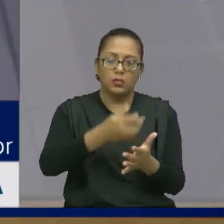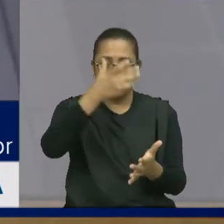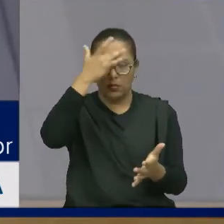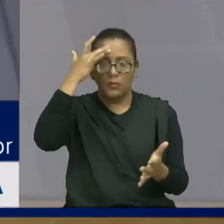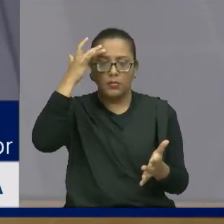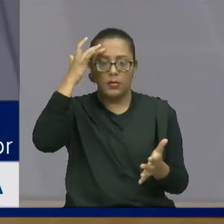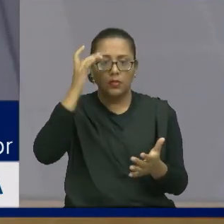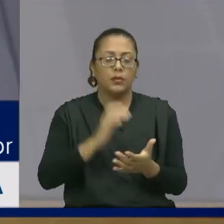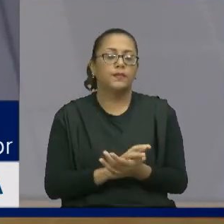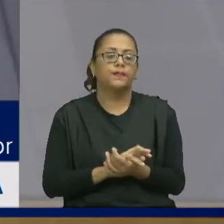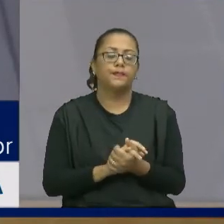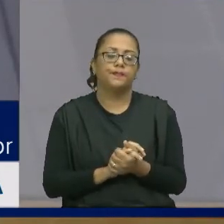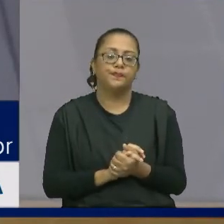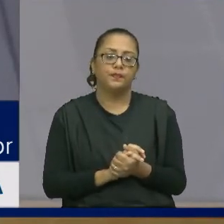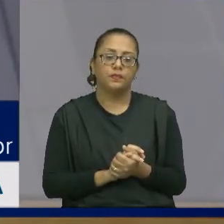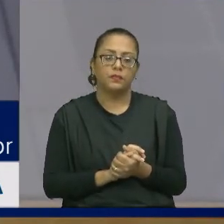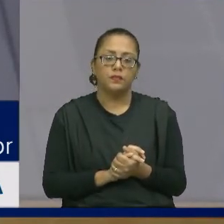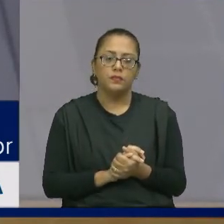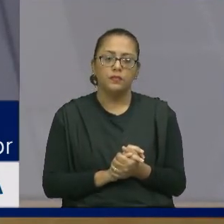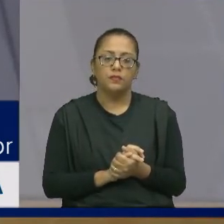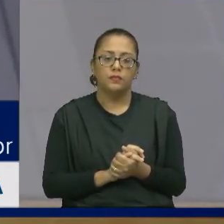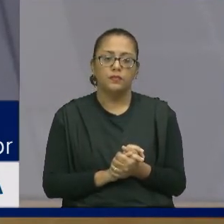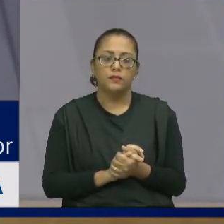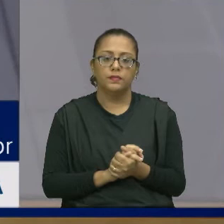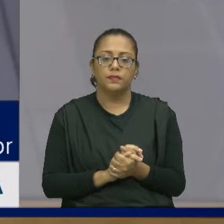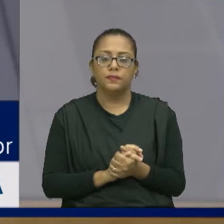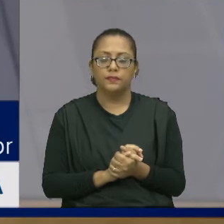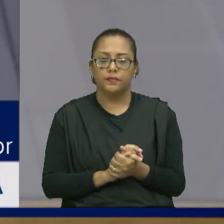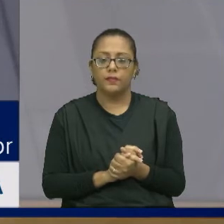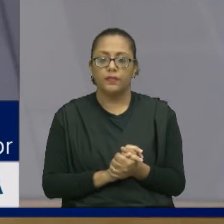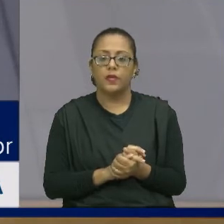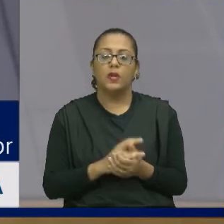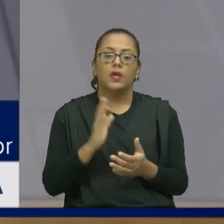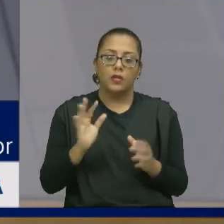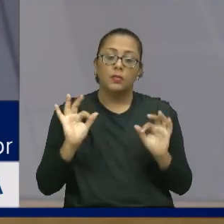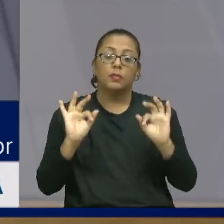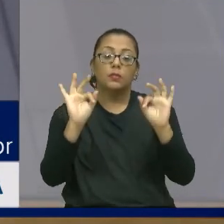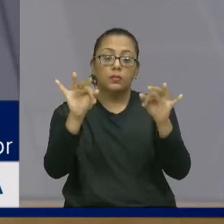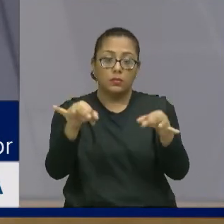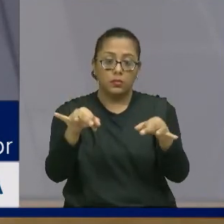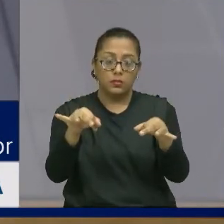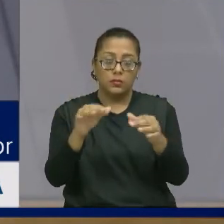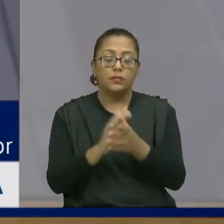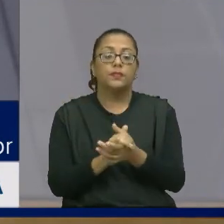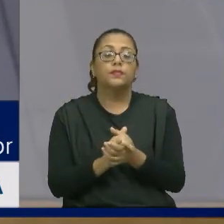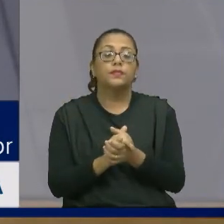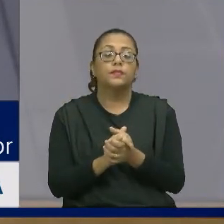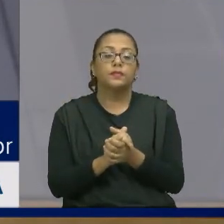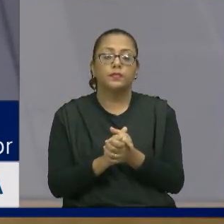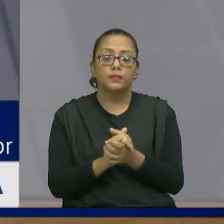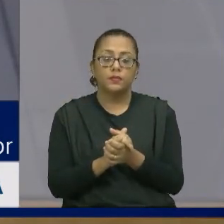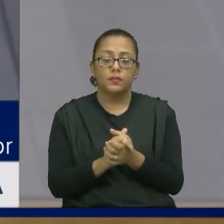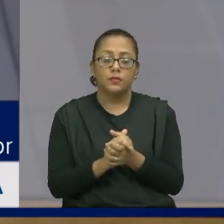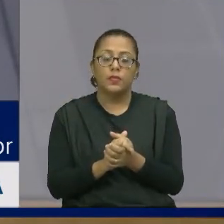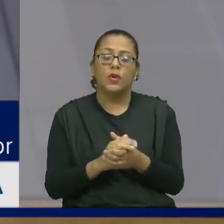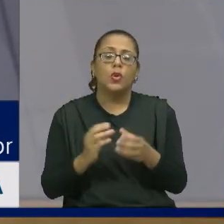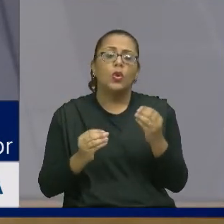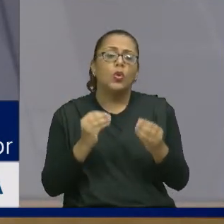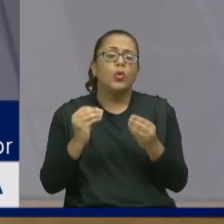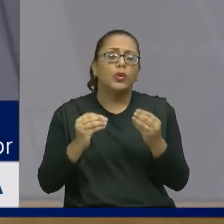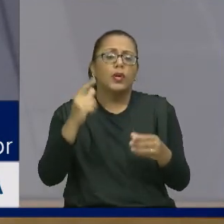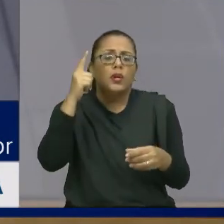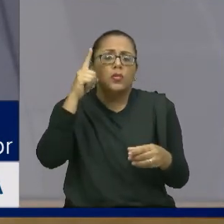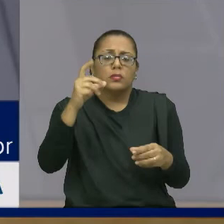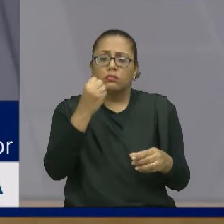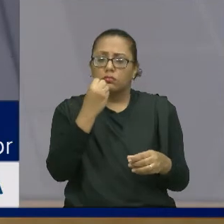então, ler as conclusões finais. Quais seriam os ganhos para o cidadão? Dessa forma, com os